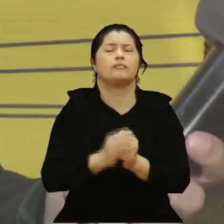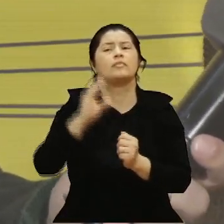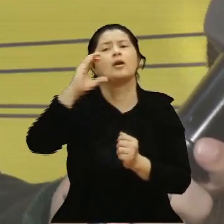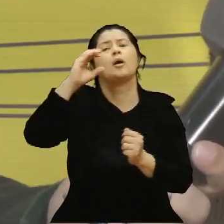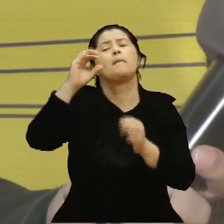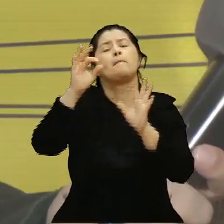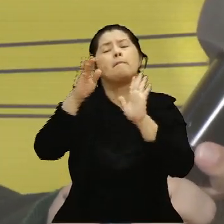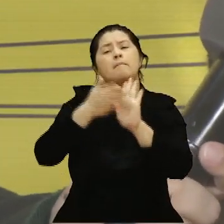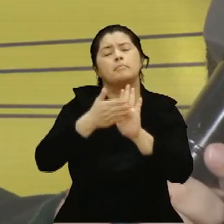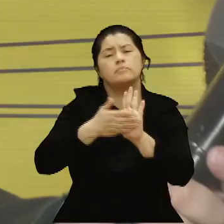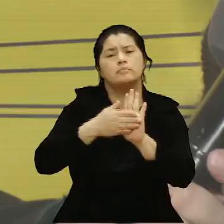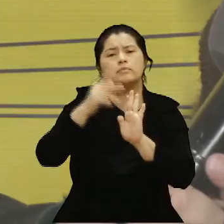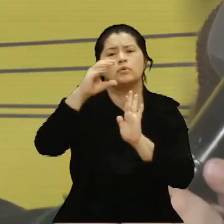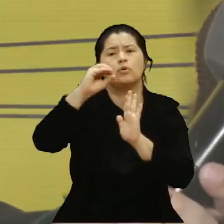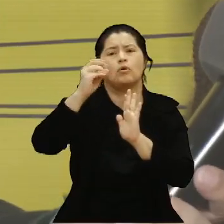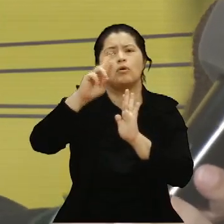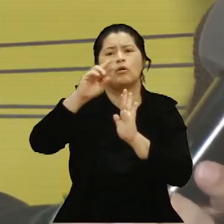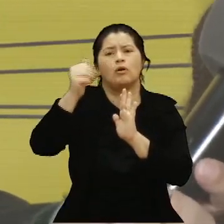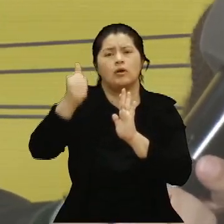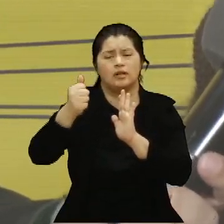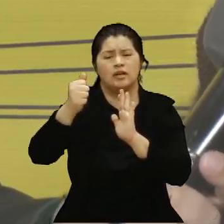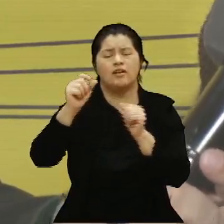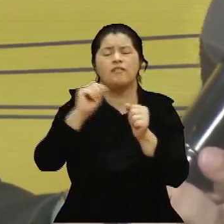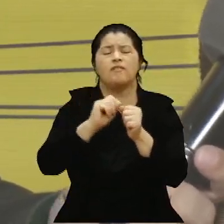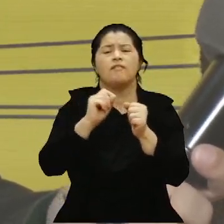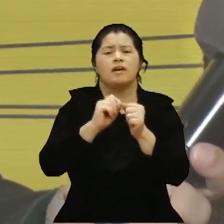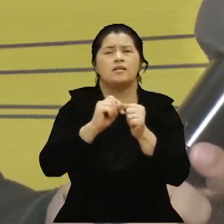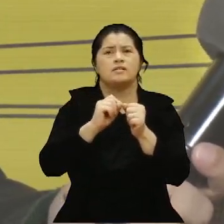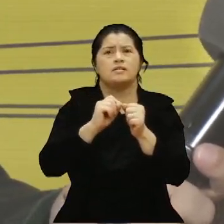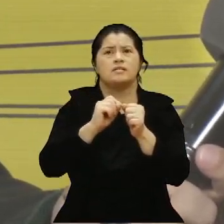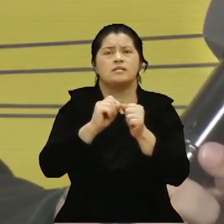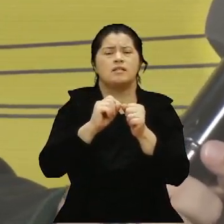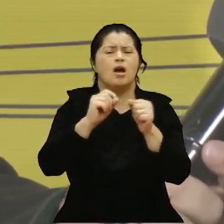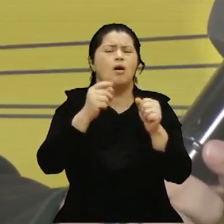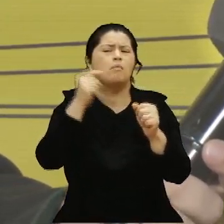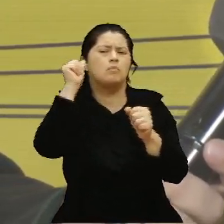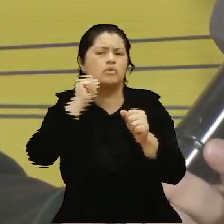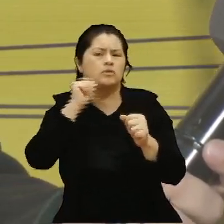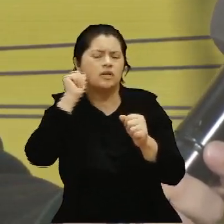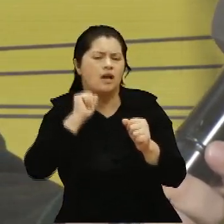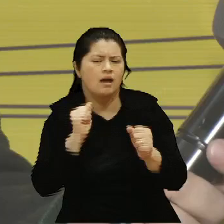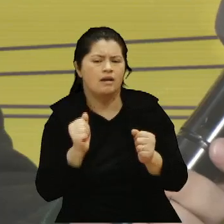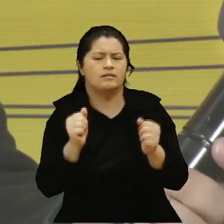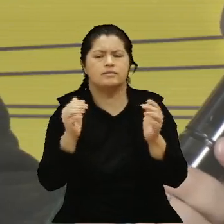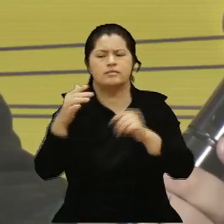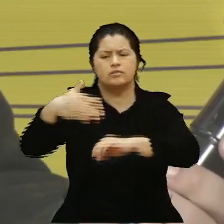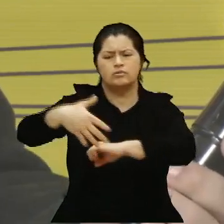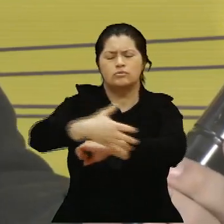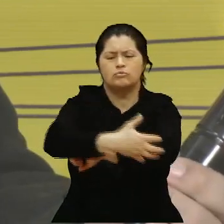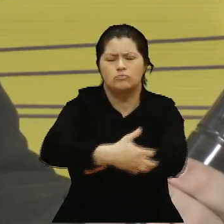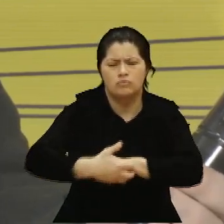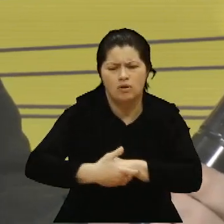desses. Ele faz com que mulheres da periferia, em situação de vulnerabilidade,